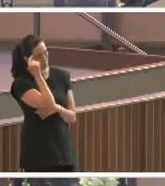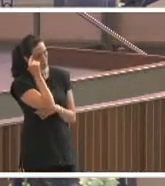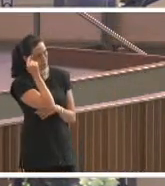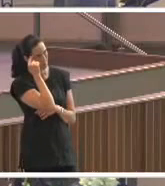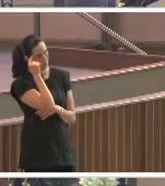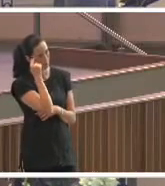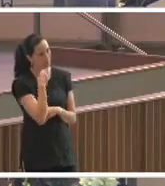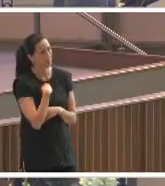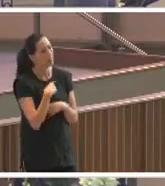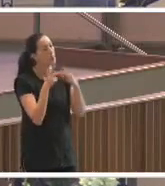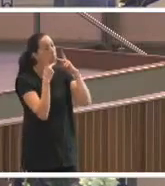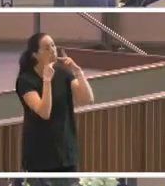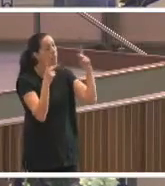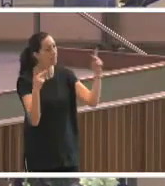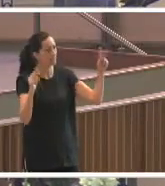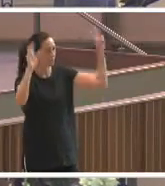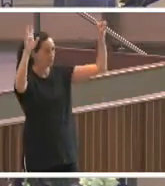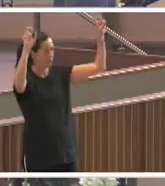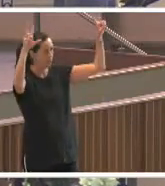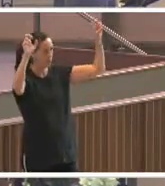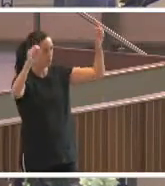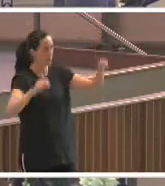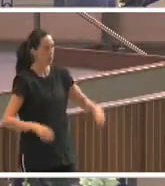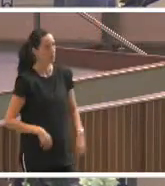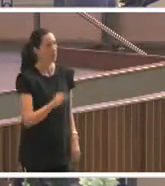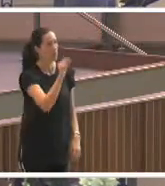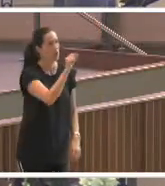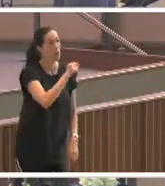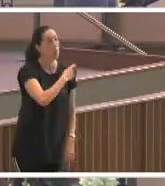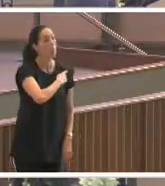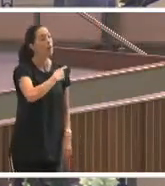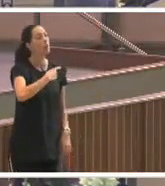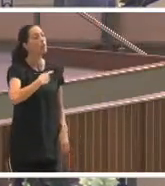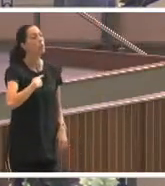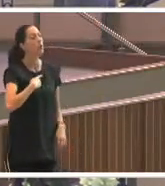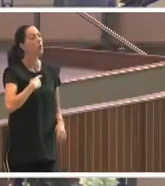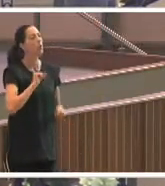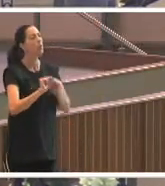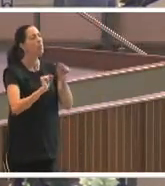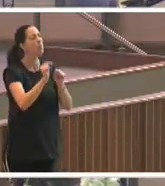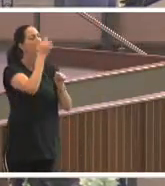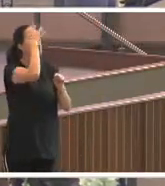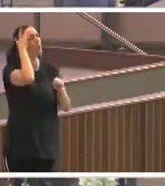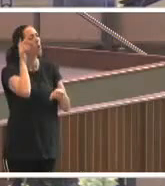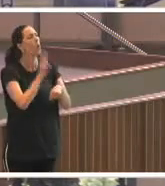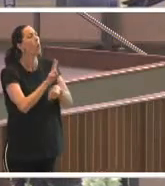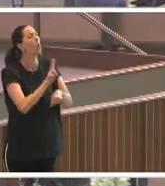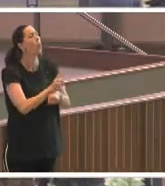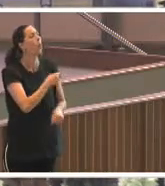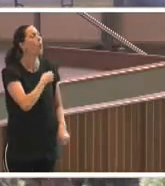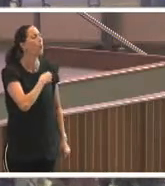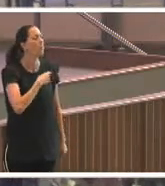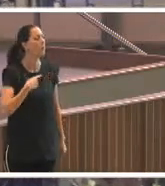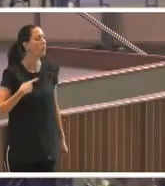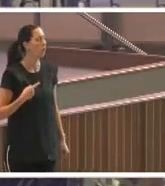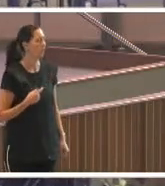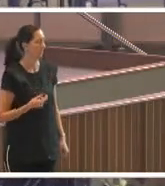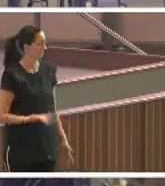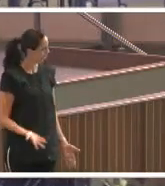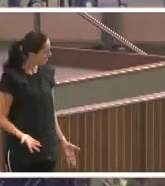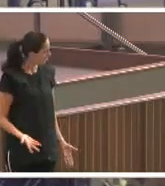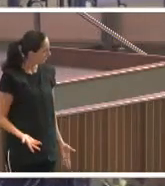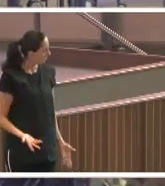Quem cuida do pastor? Quem cuida do líder? E aí a gente vai descobrir que existem ferramentas